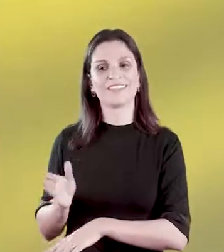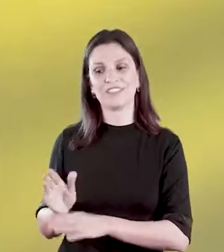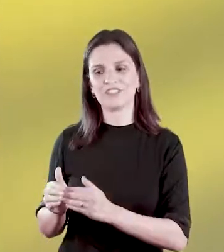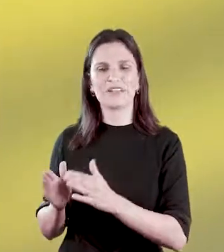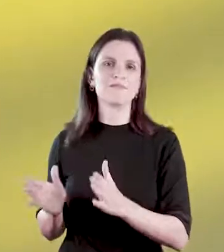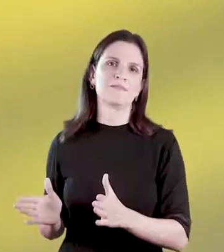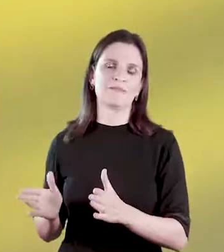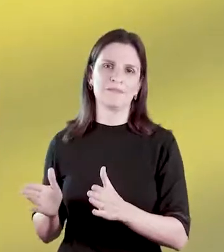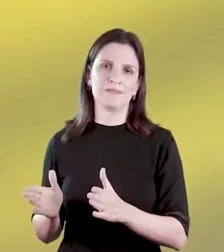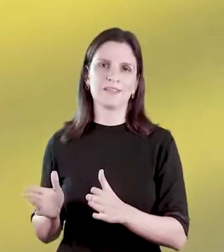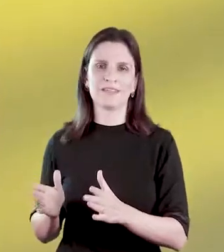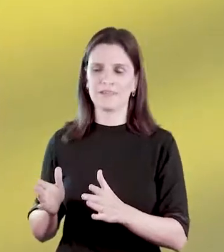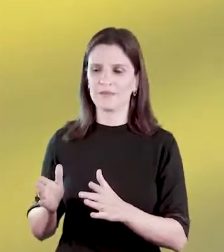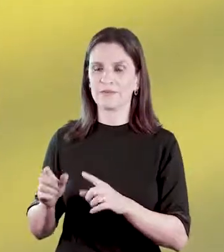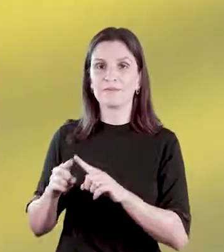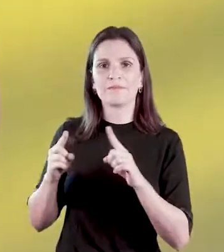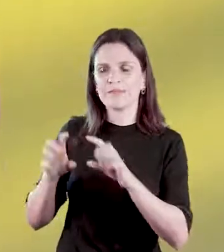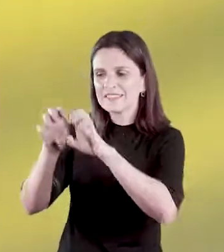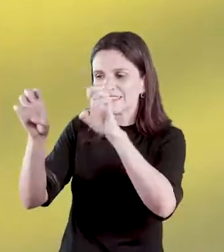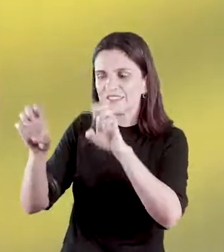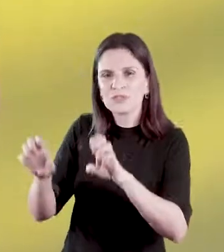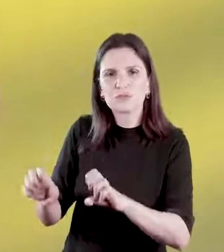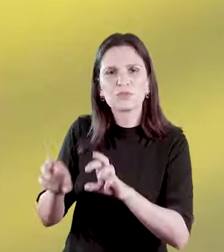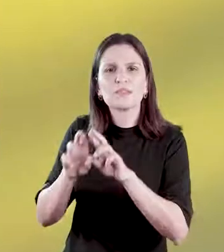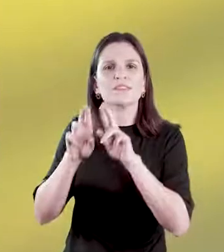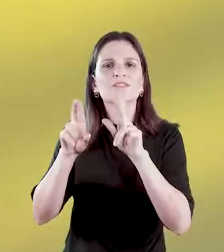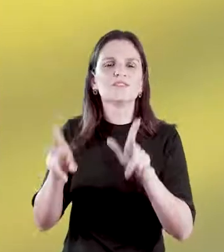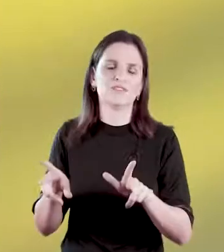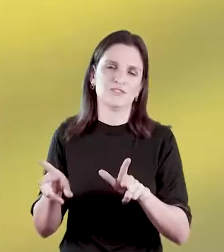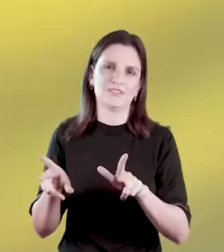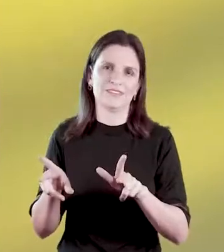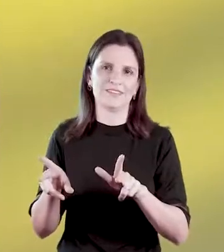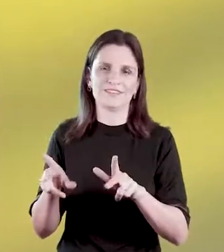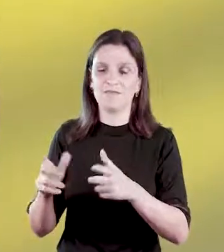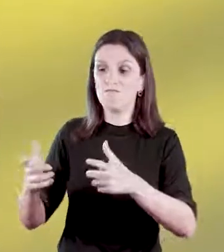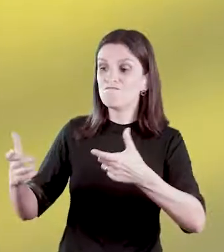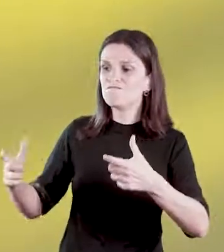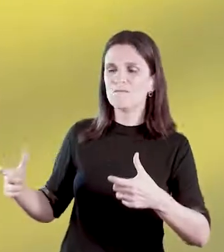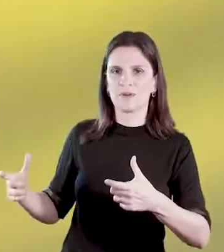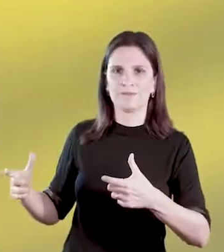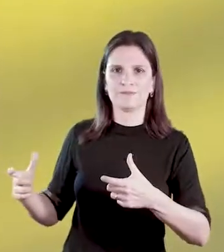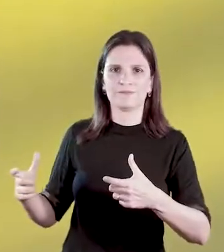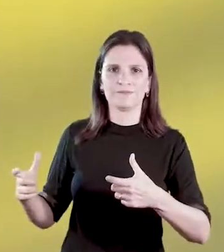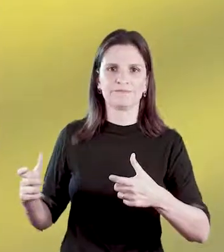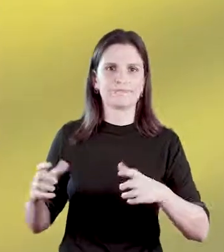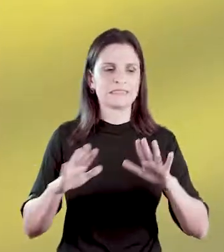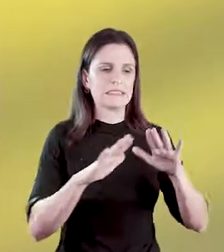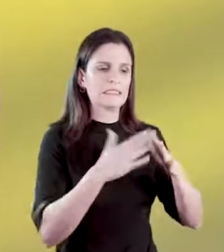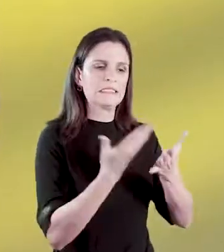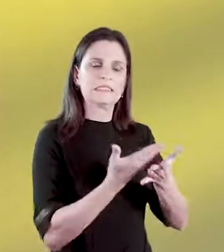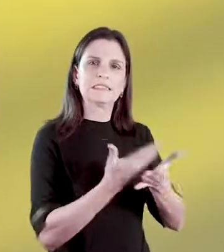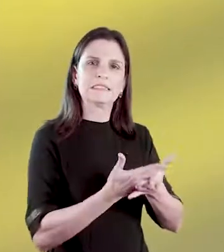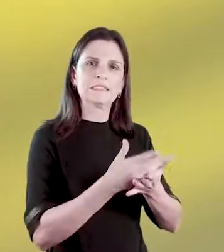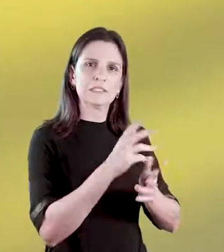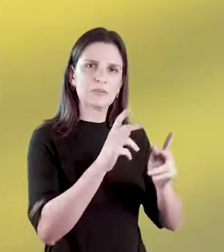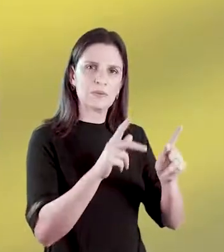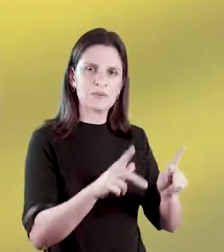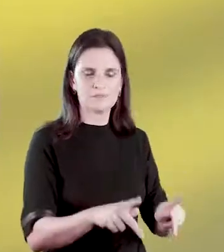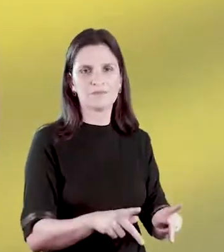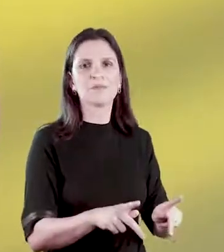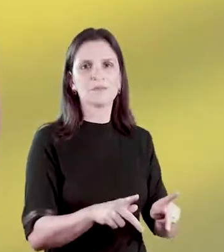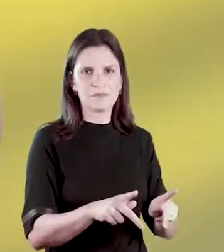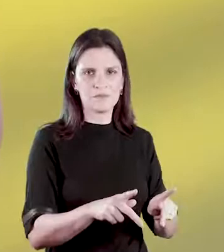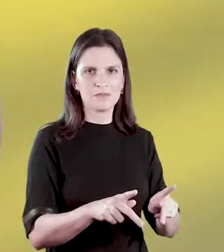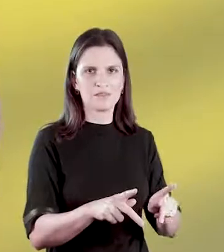particulares ela tem é um ambiente é digamos assim mais ampliado ambiente maior e as